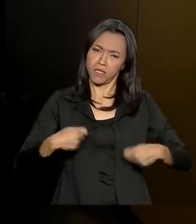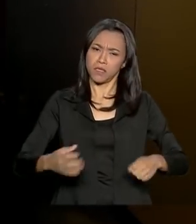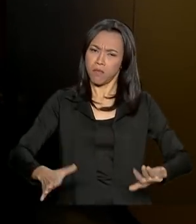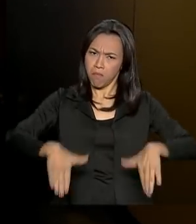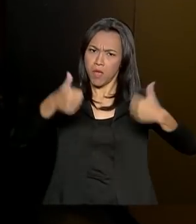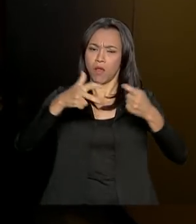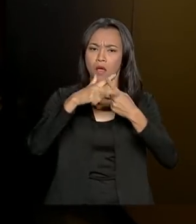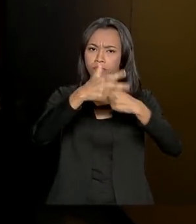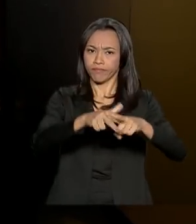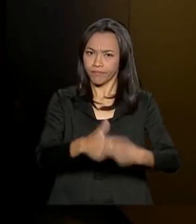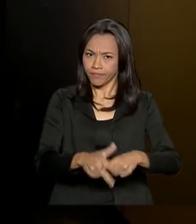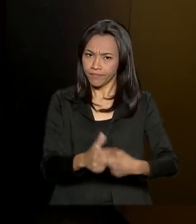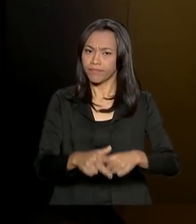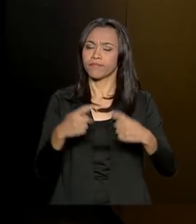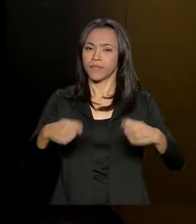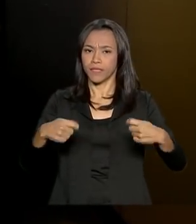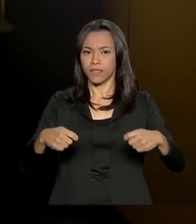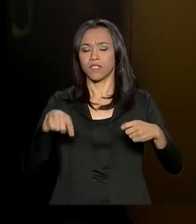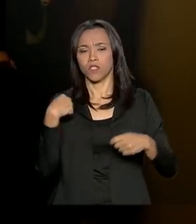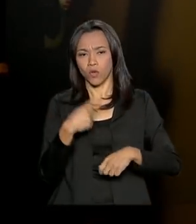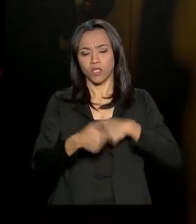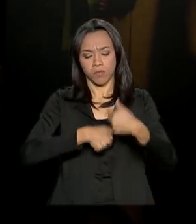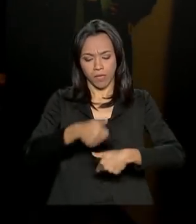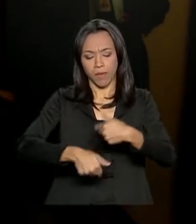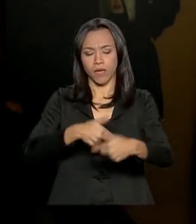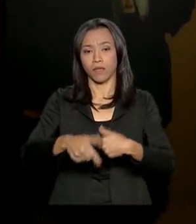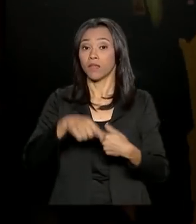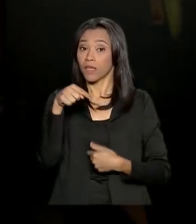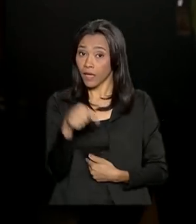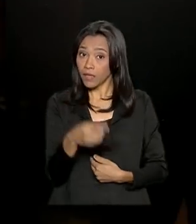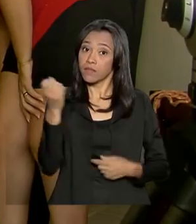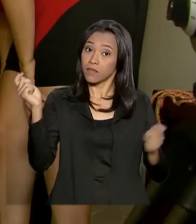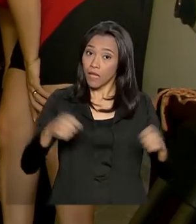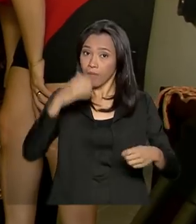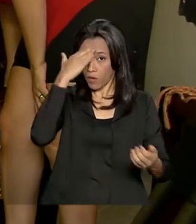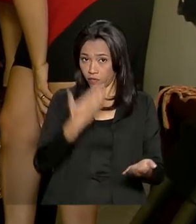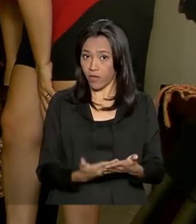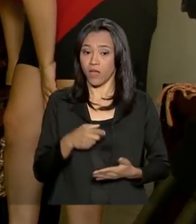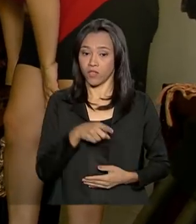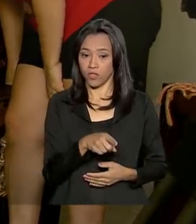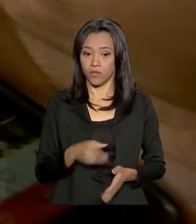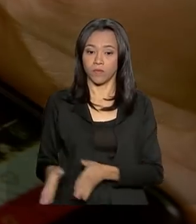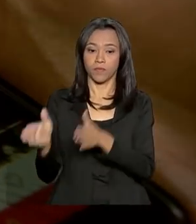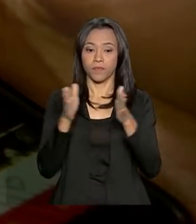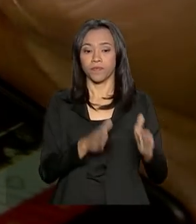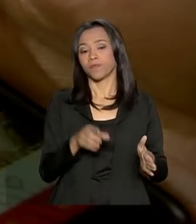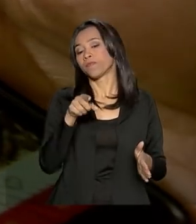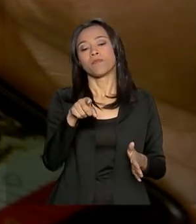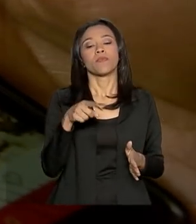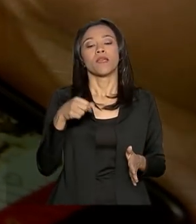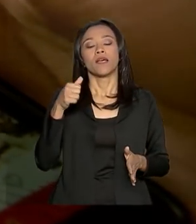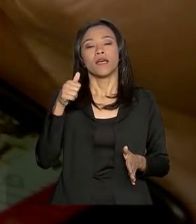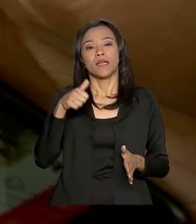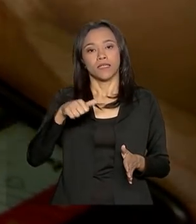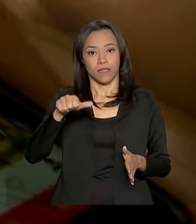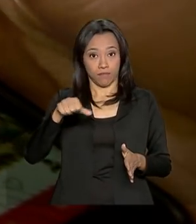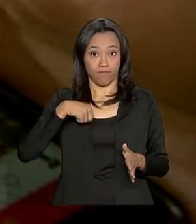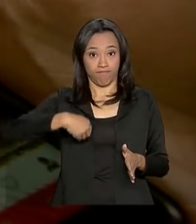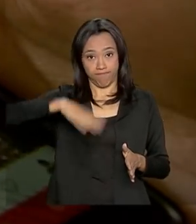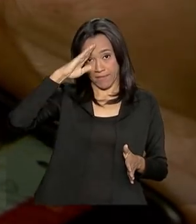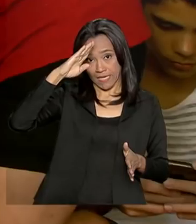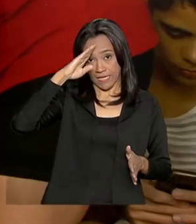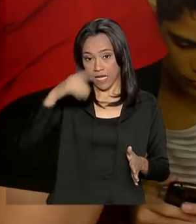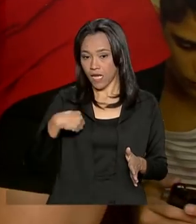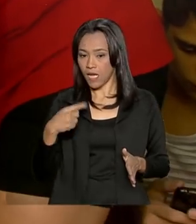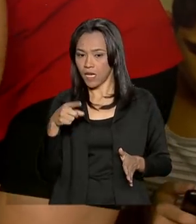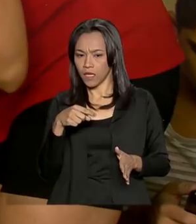fortalecido. Estamos trabalhando nessa direção, mas é um instrumento que o Brasil pode confiar. A militar ISIS não se descuida. Para evitar que os